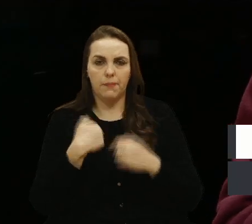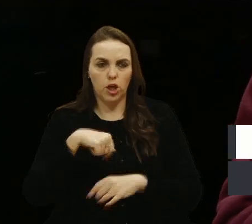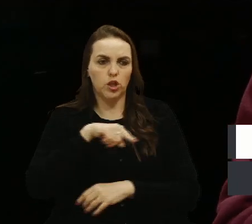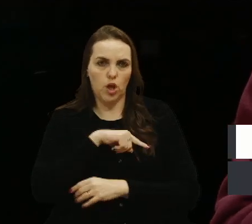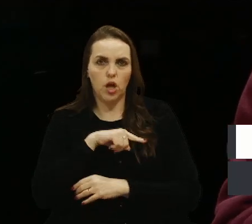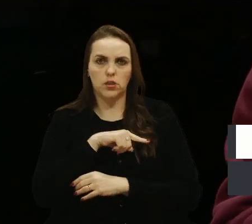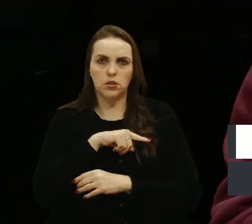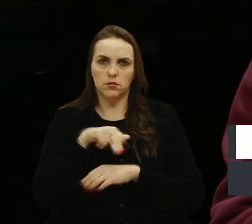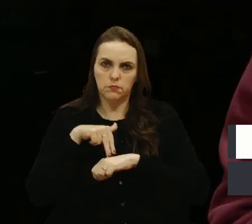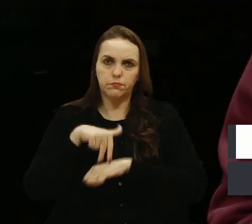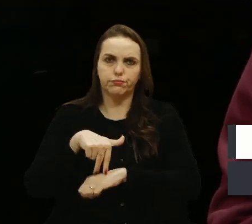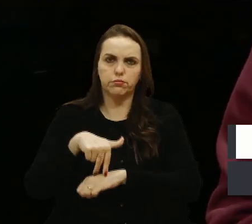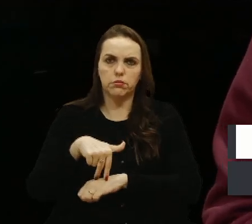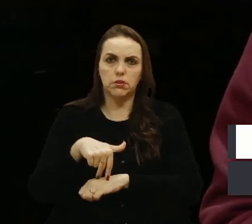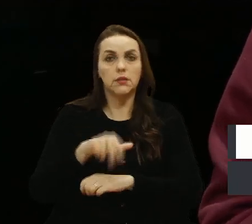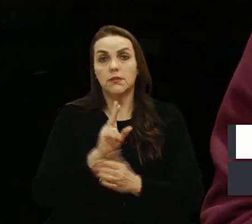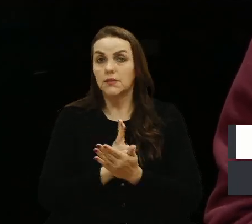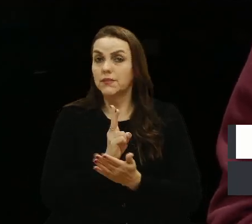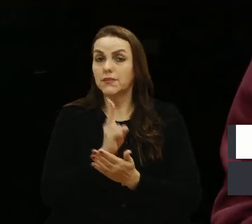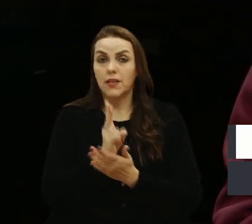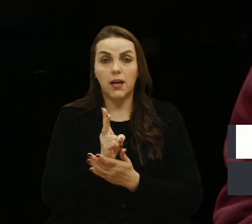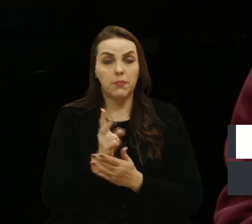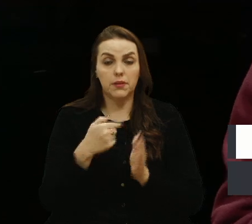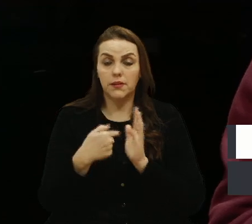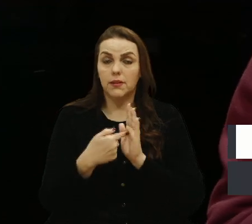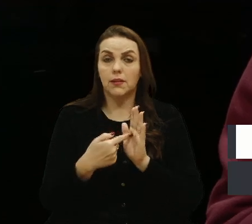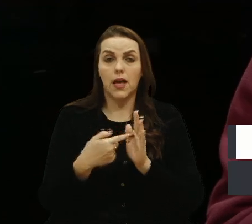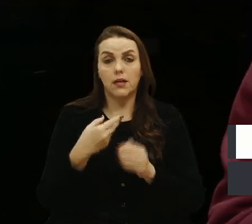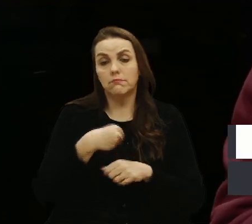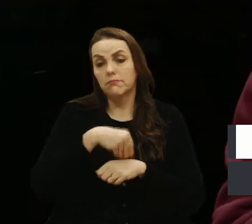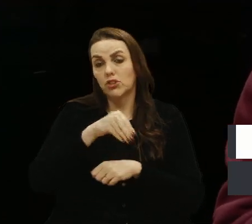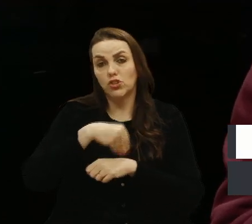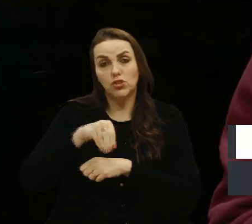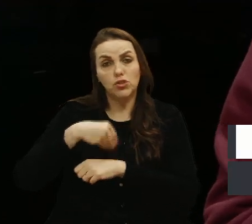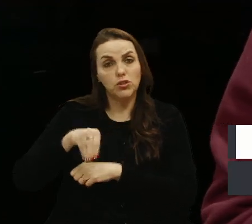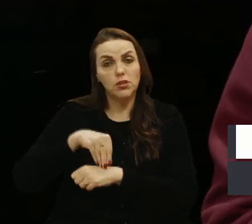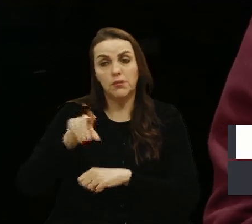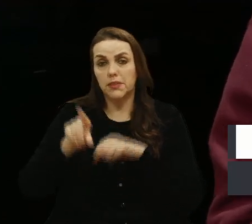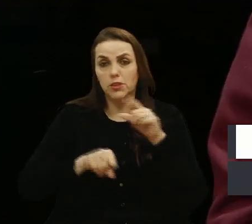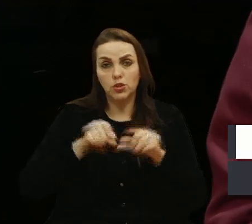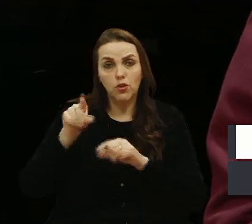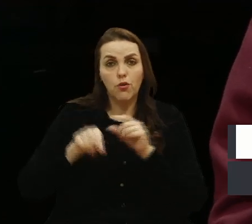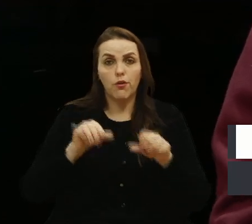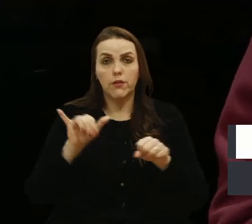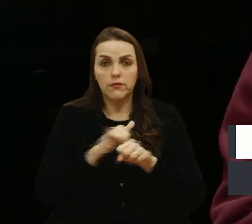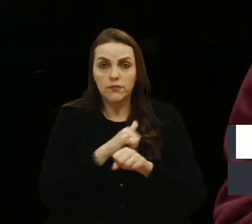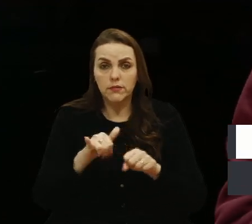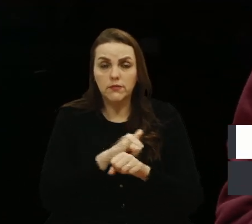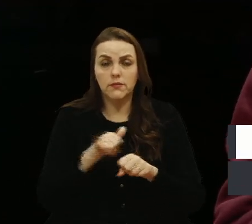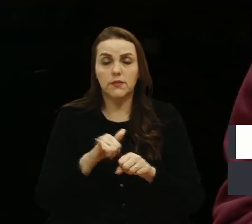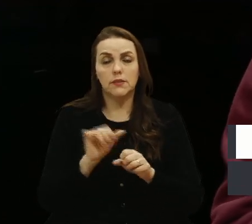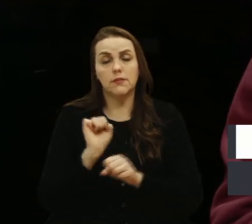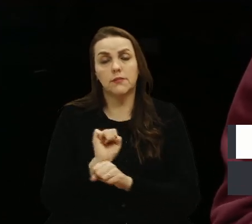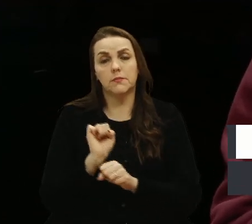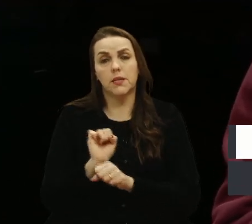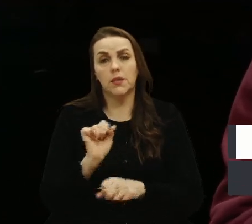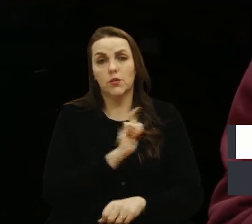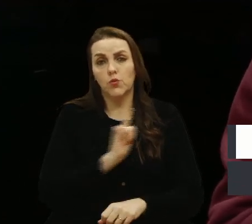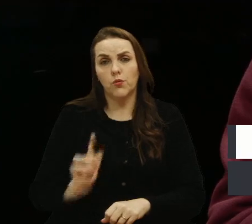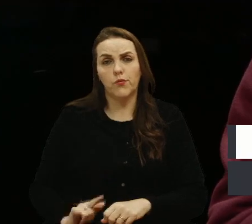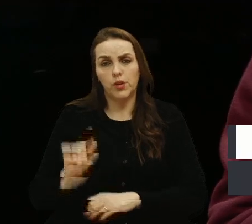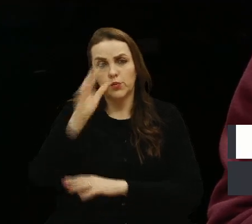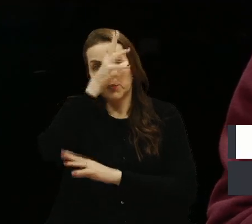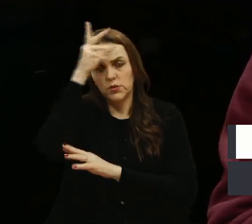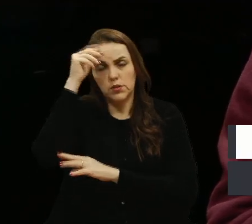sempre estamos apresentando alternativa, né? E nós esperamos que o governo municipal faça adesão do que a gente fala e que tem a ver